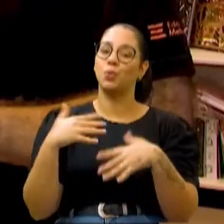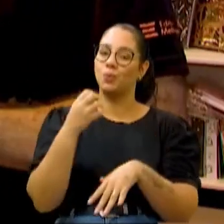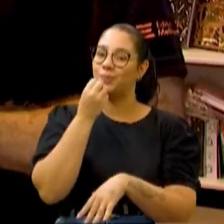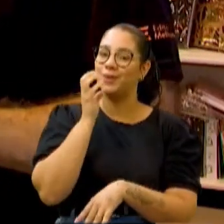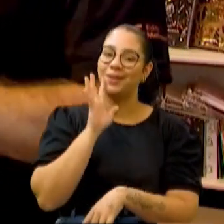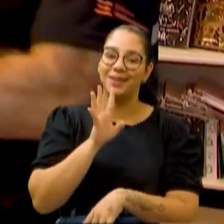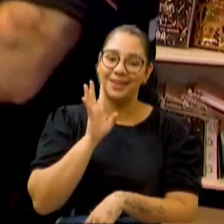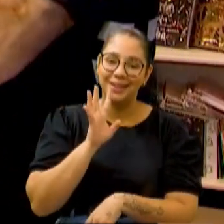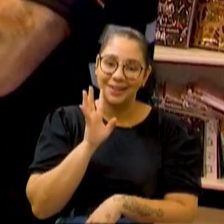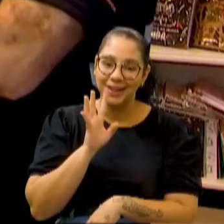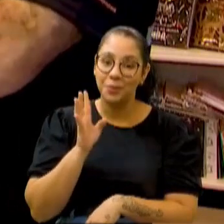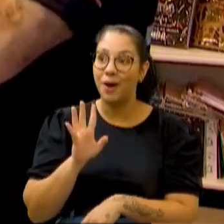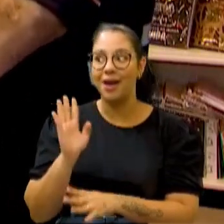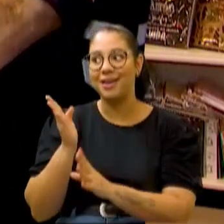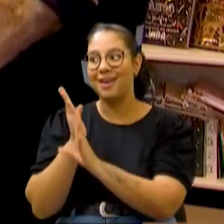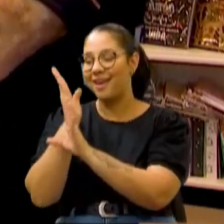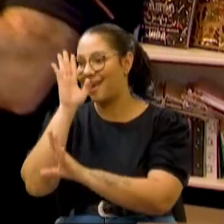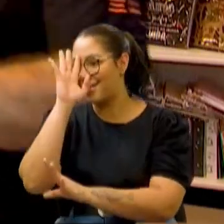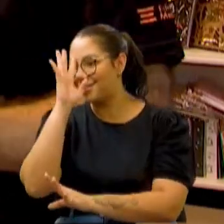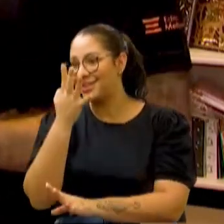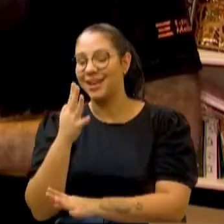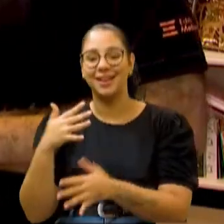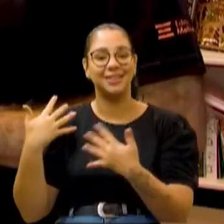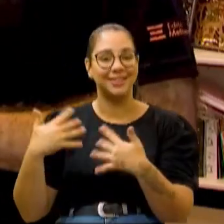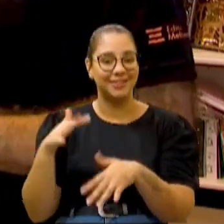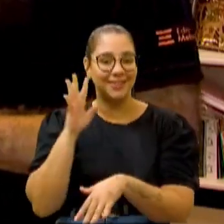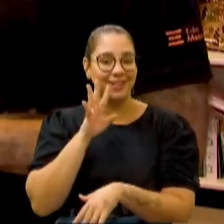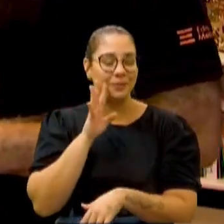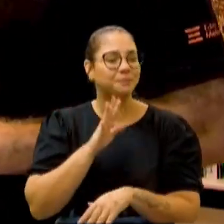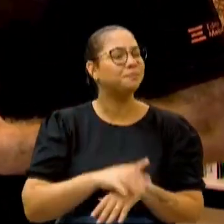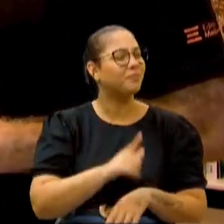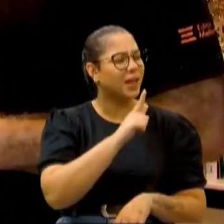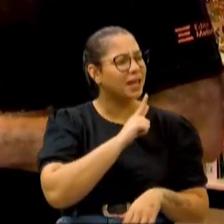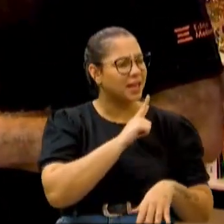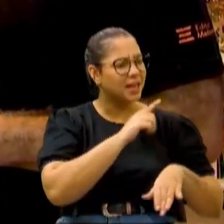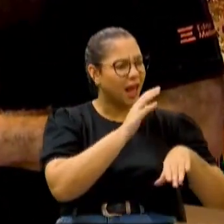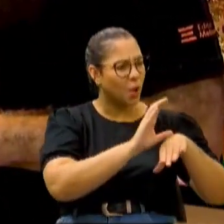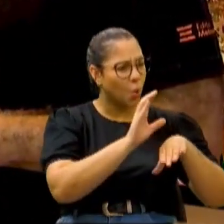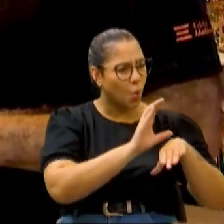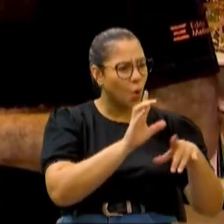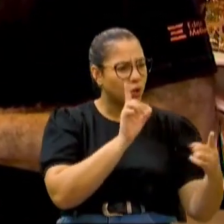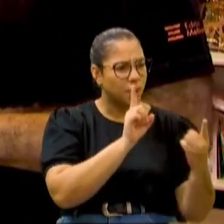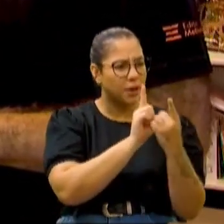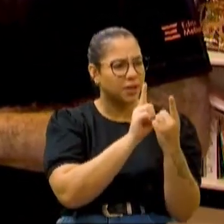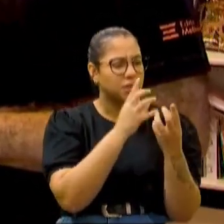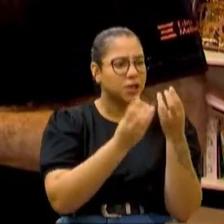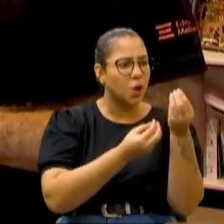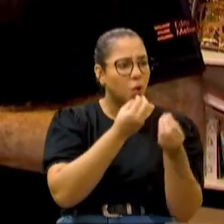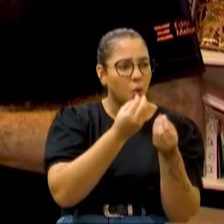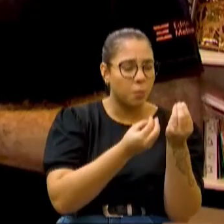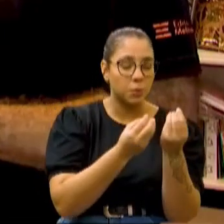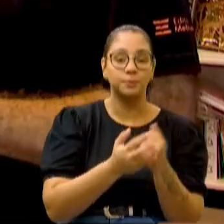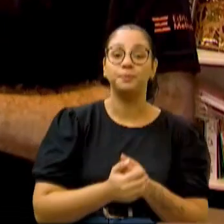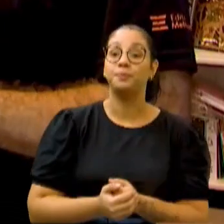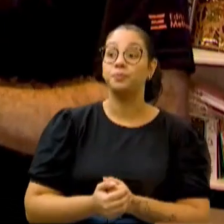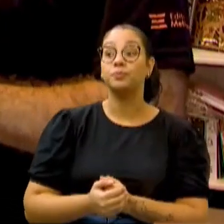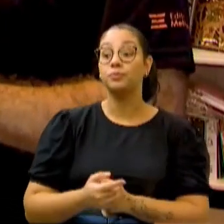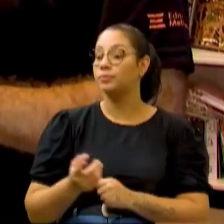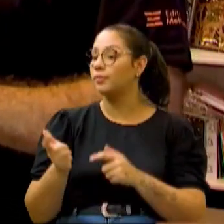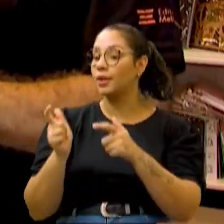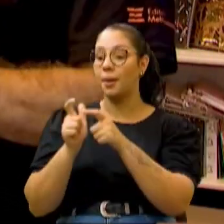fica super bacana. Quando a gente chega nesse resultado, é o máximo, né? Ô Ismael, e tem curso assim para ser atendente? Como é que é?